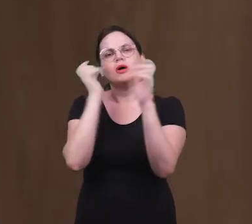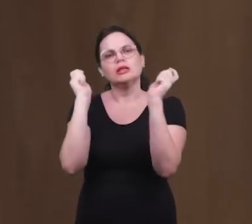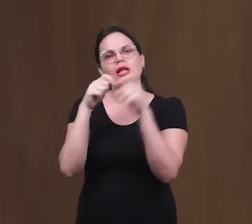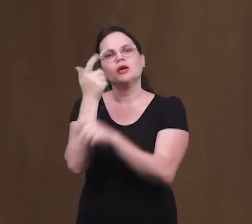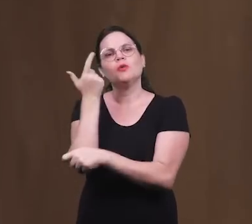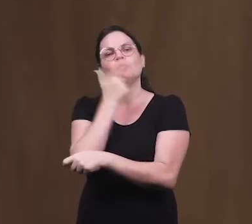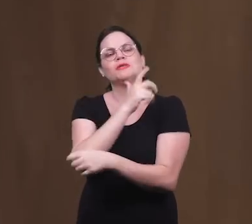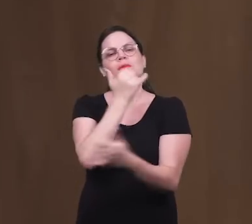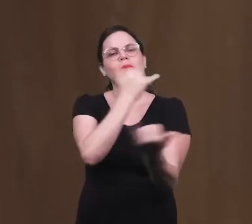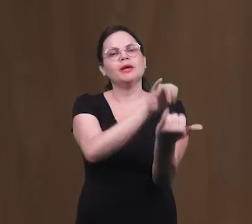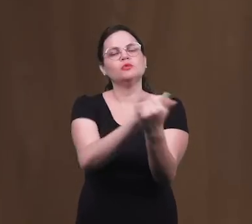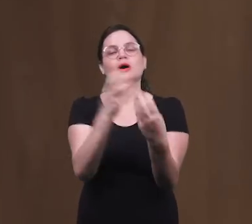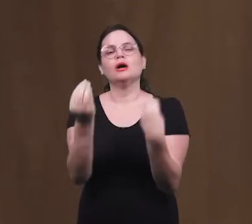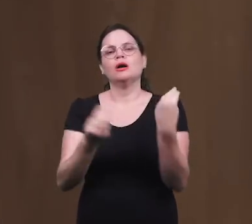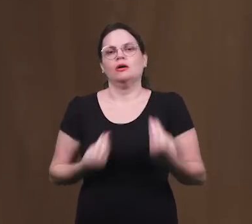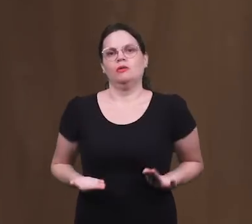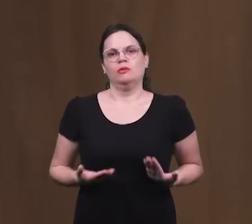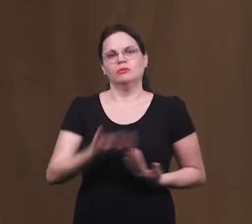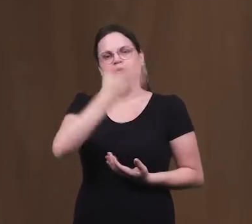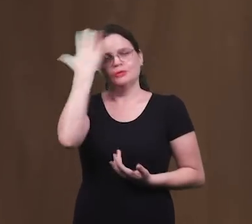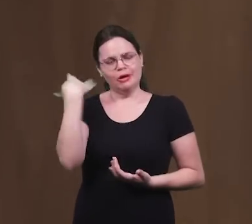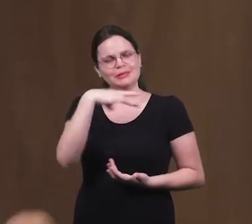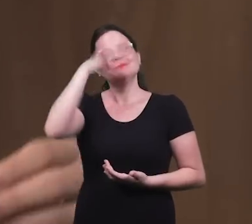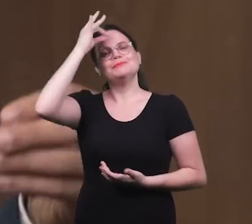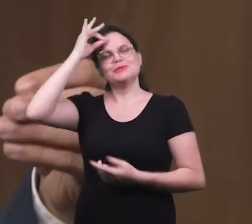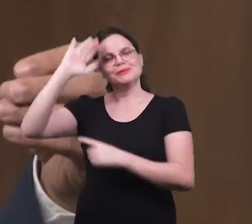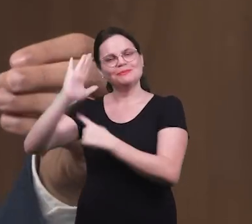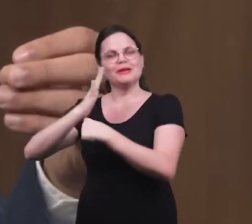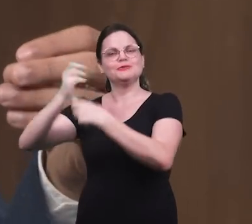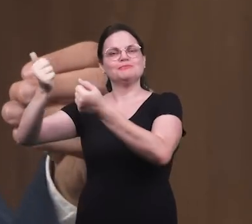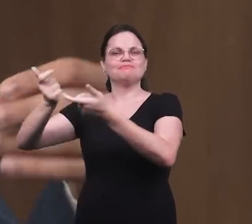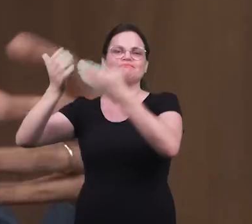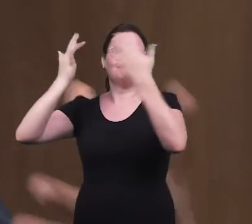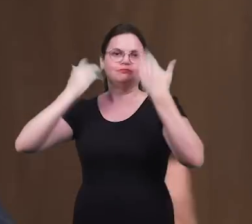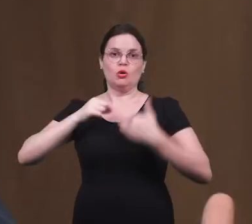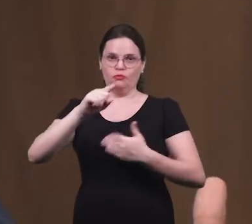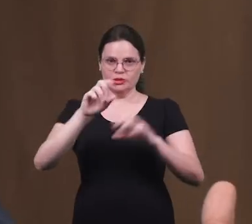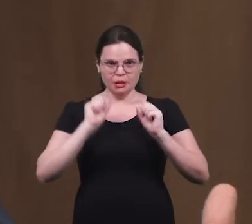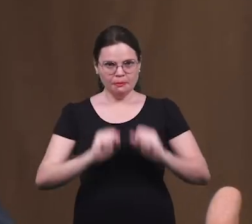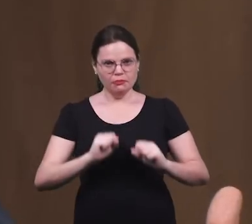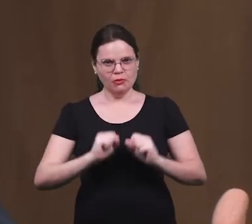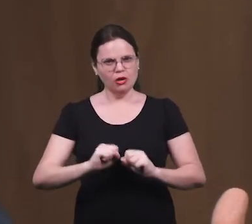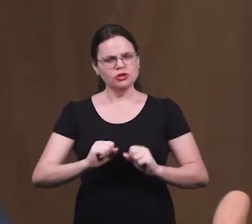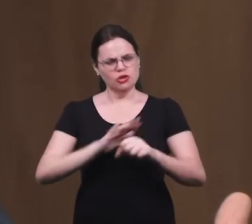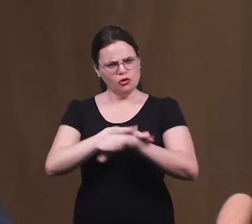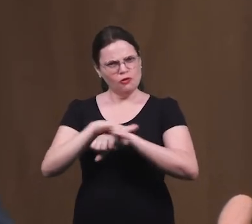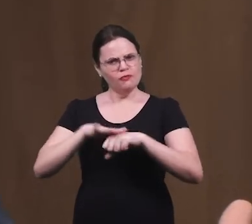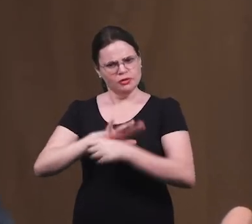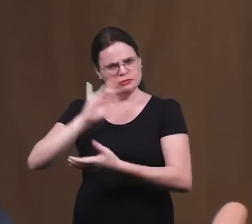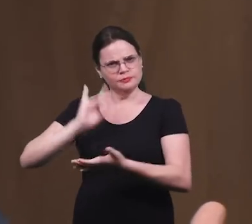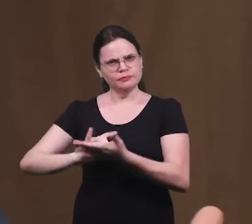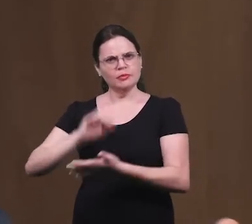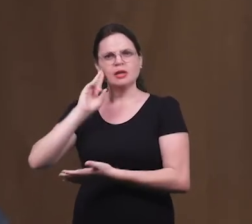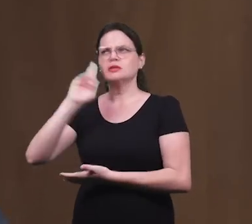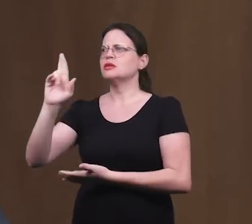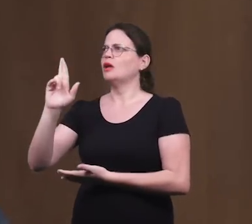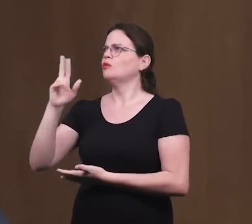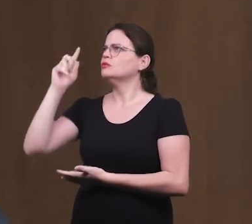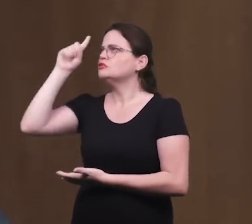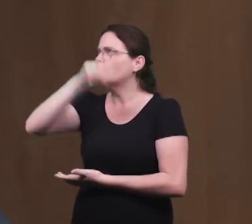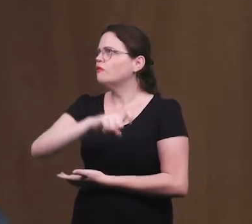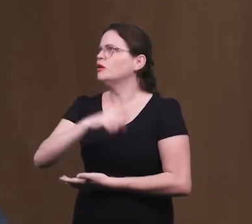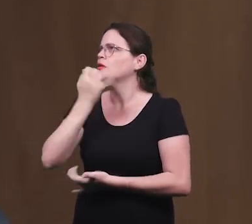Santo, o próprio Senhor. Então, você pode ser até sincero com Deus. Senhor, está difícil